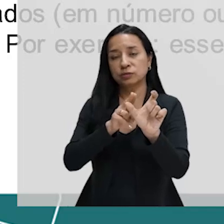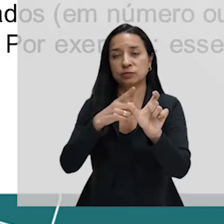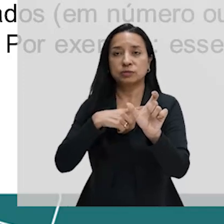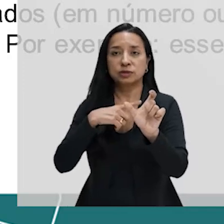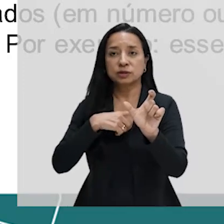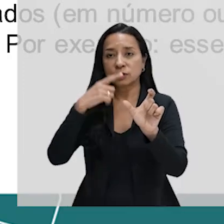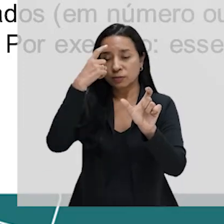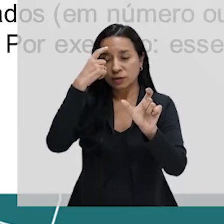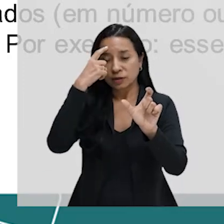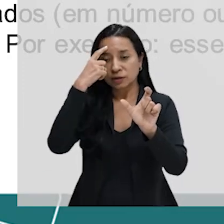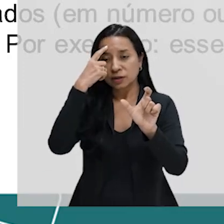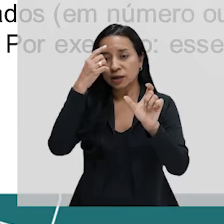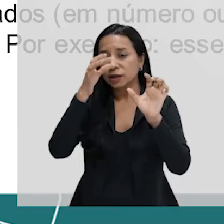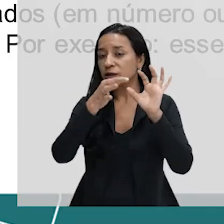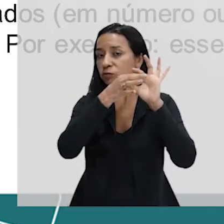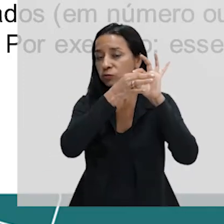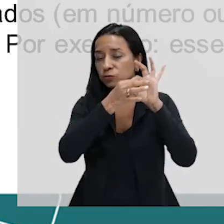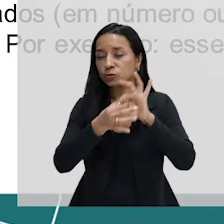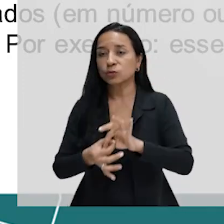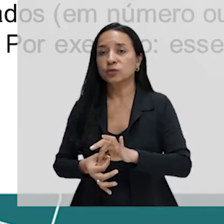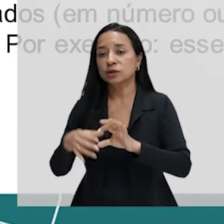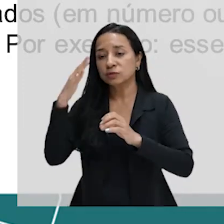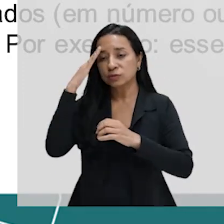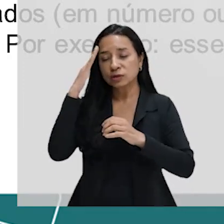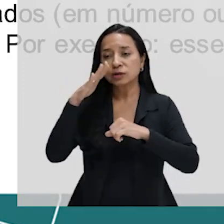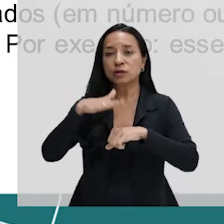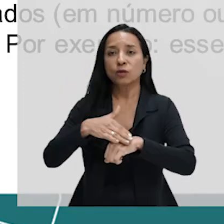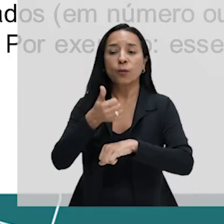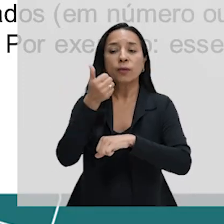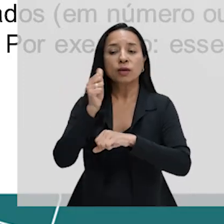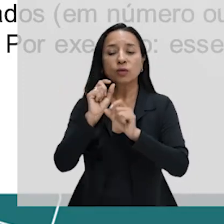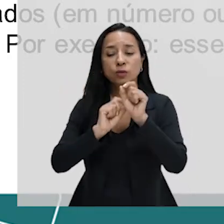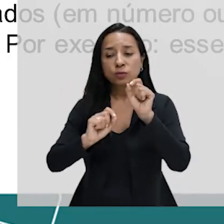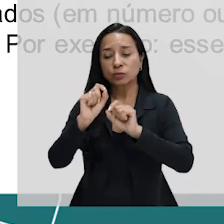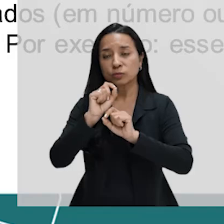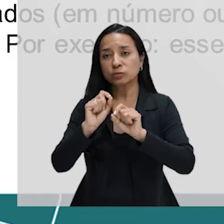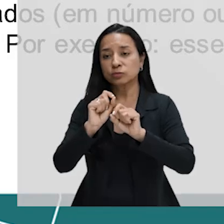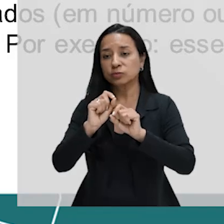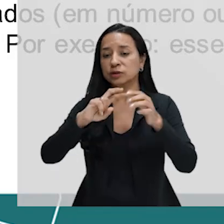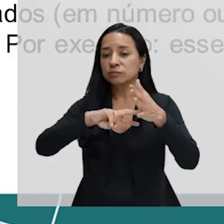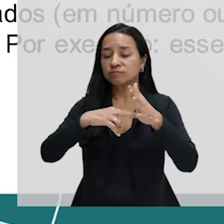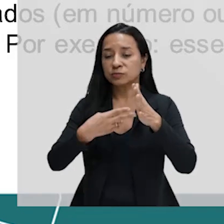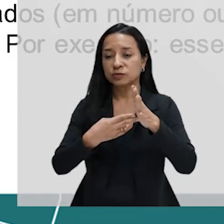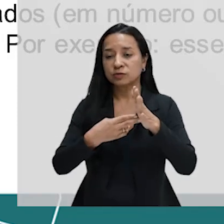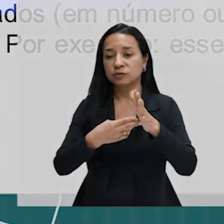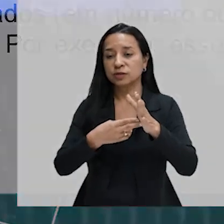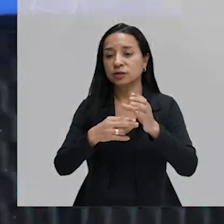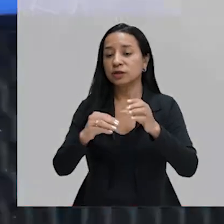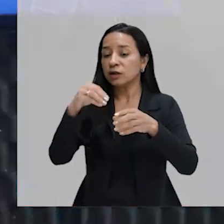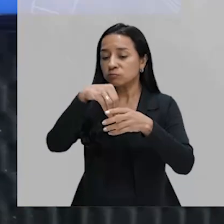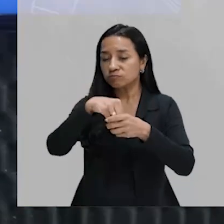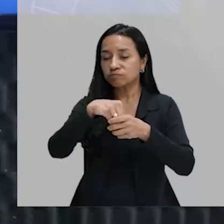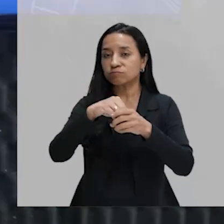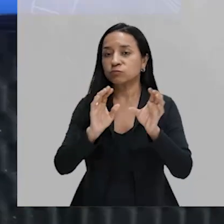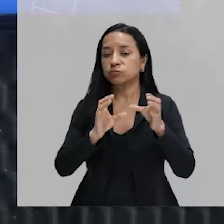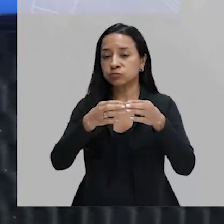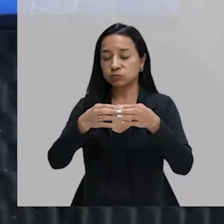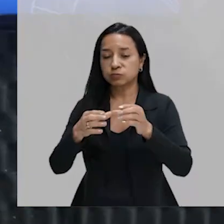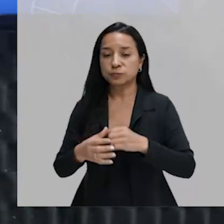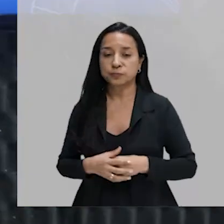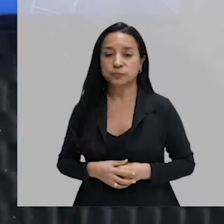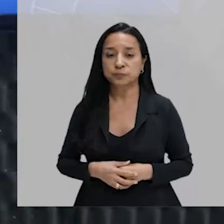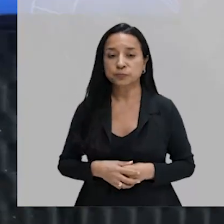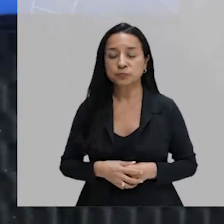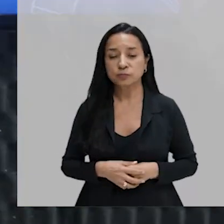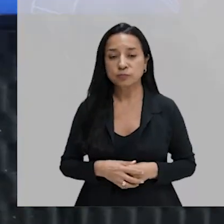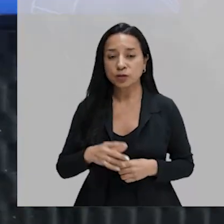ideia e dentro do contexto vocês vão compreendendo melhor do que se trata dentro de cada classificação. Pronome